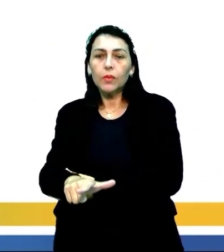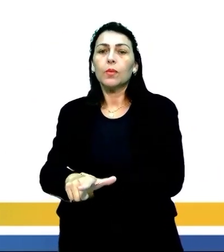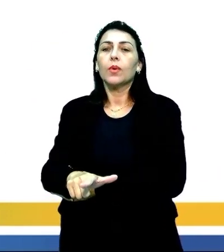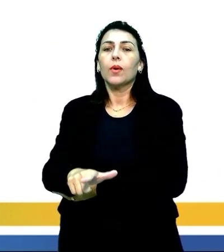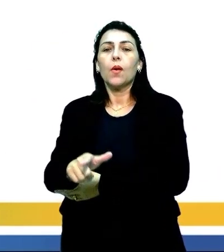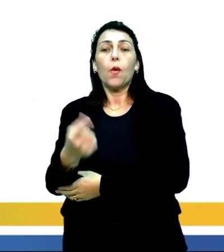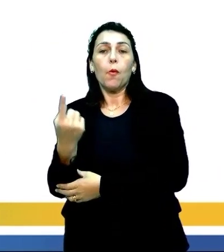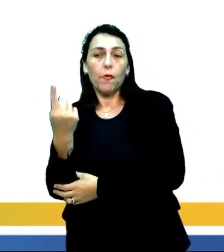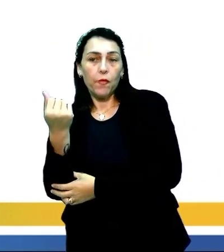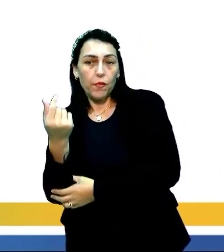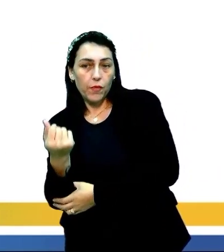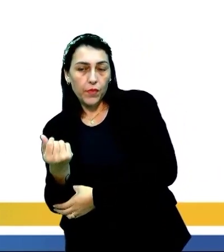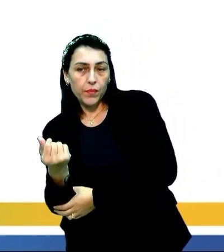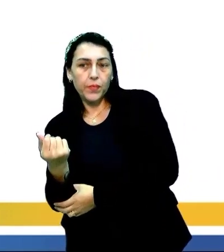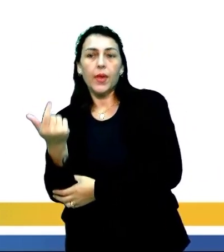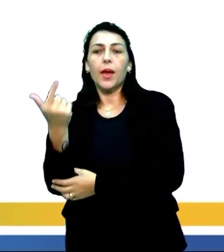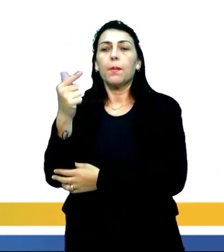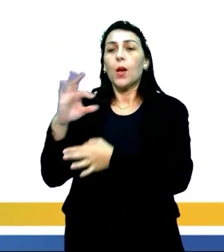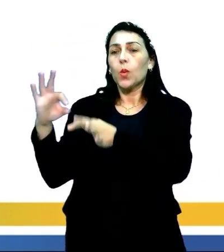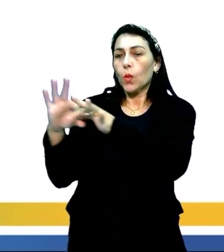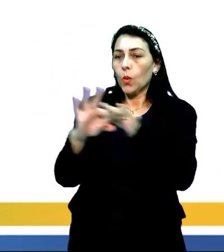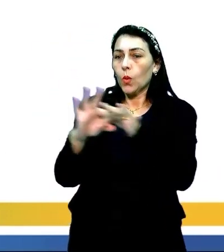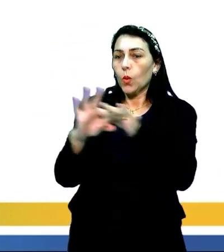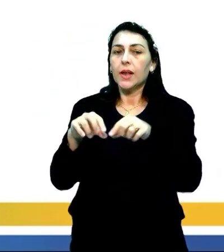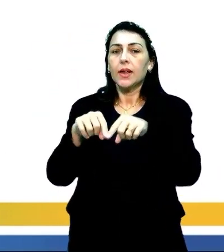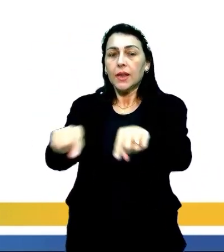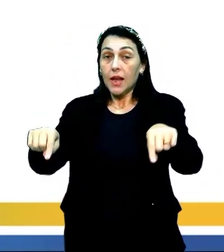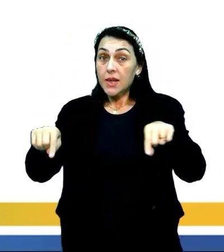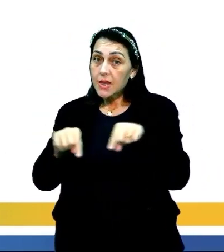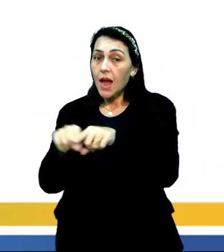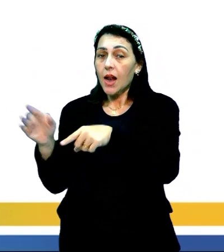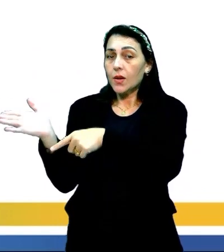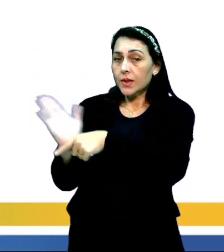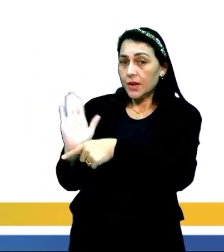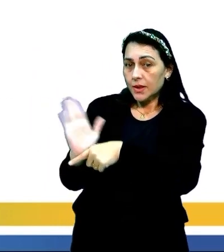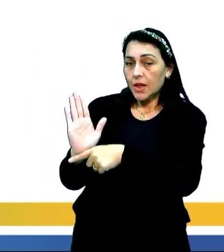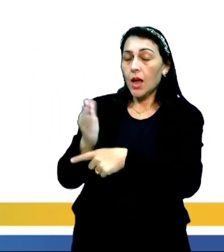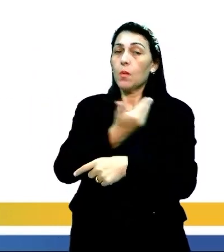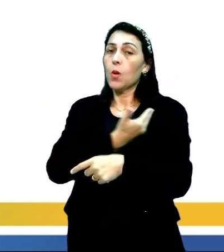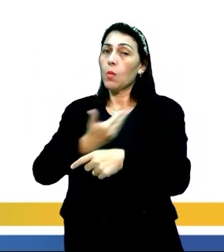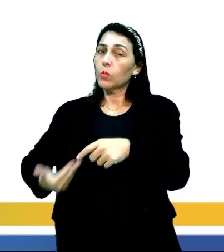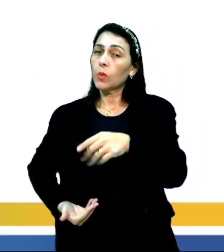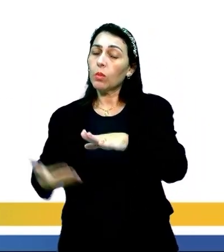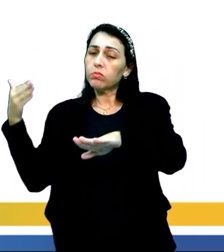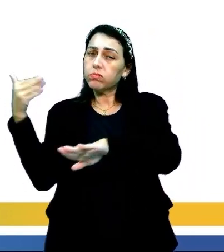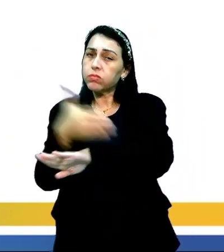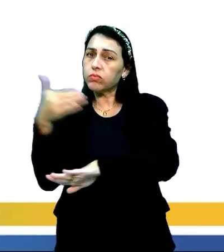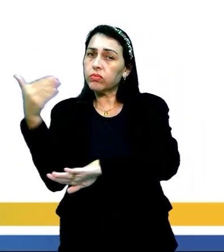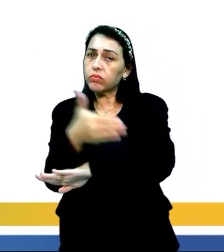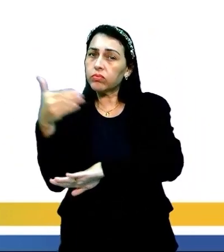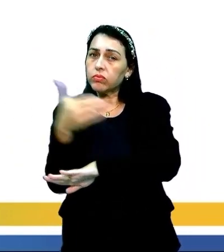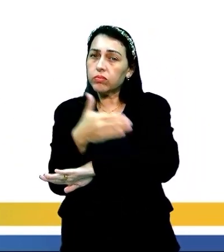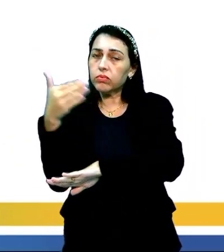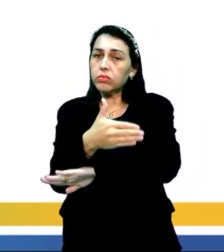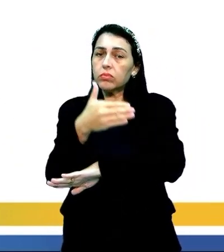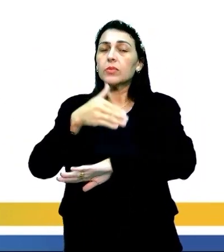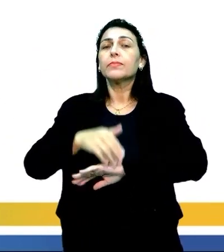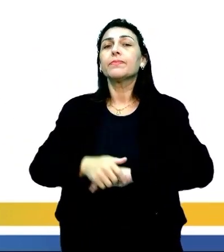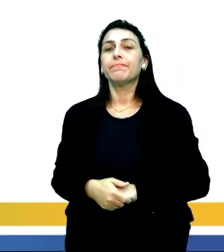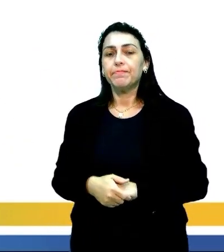hoje, ora pelo olhar financeiro, ora pelos contextos das salas de cinema e o seu